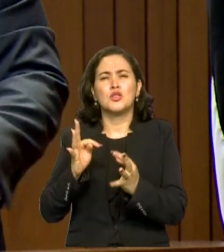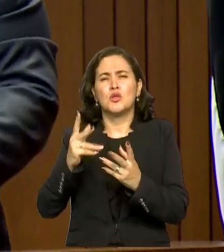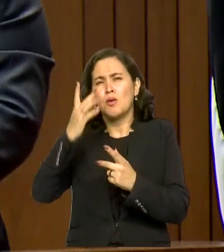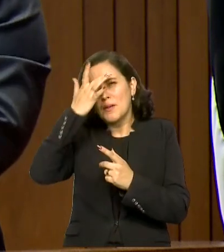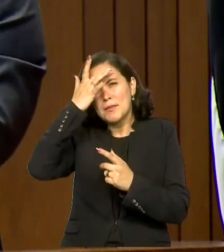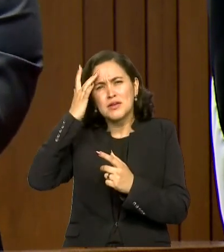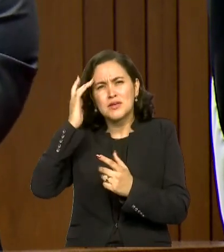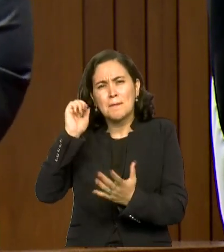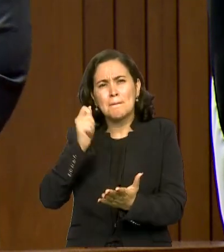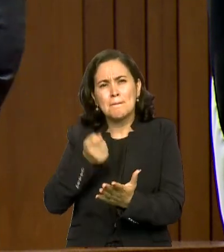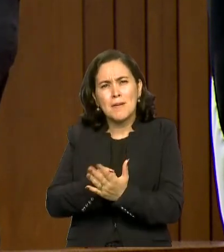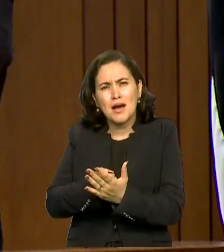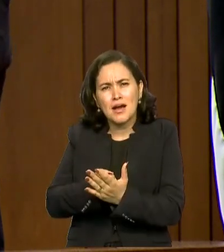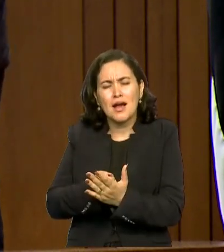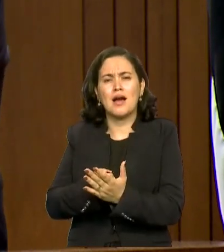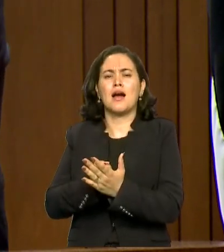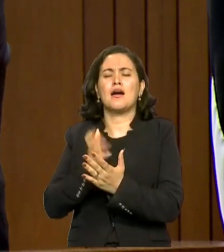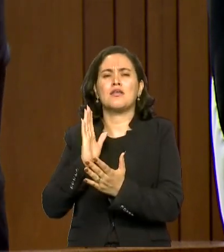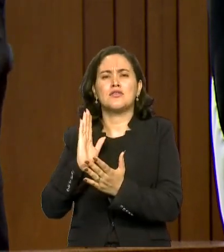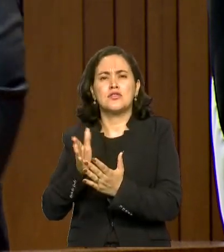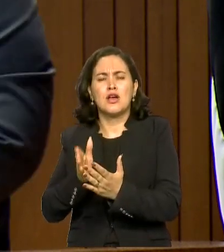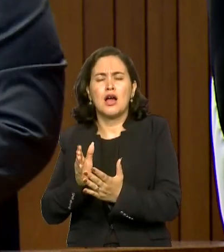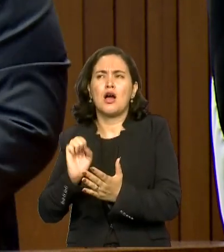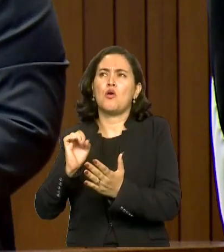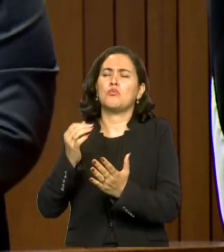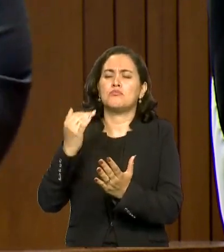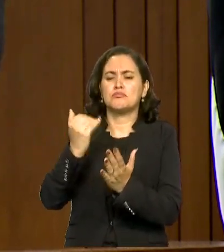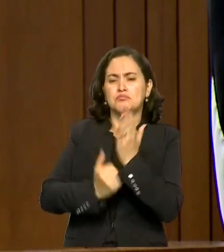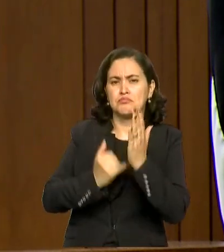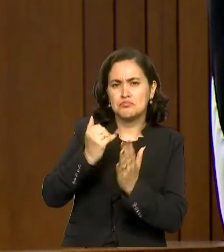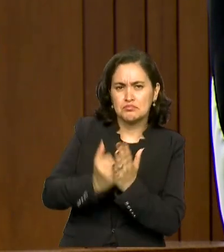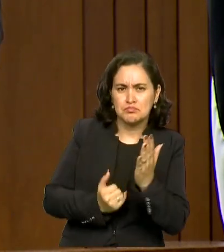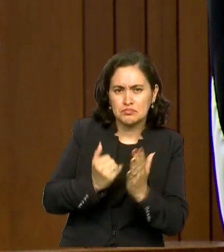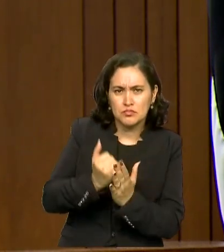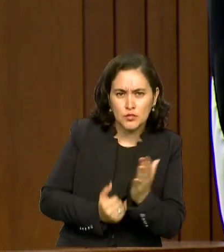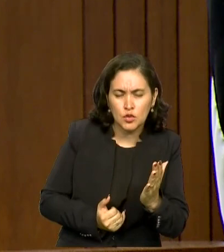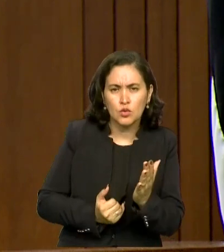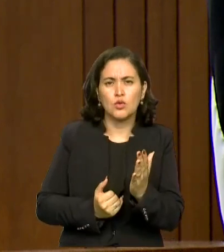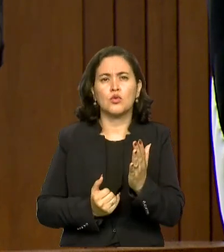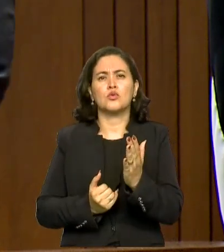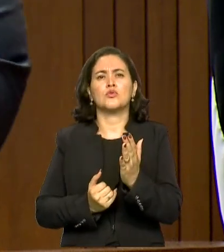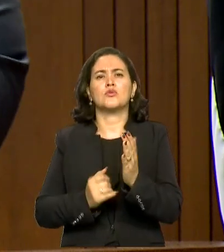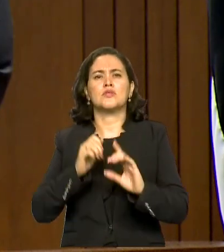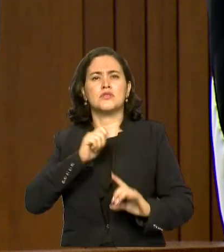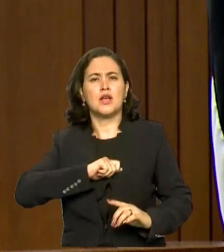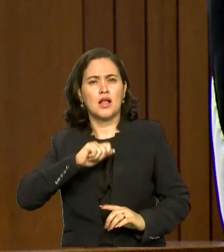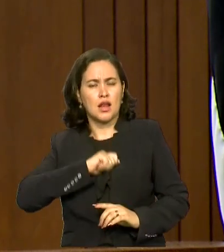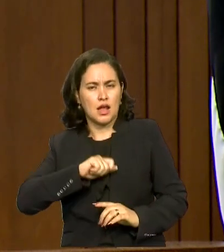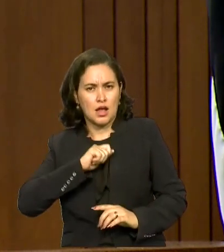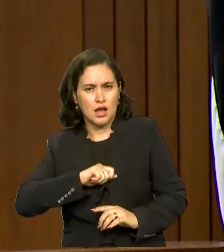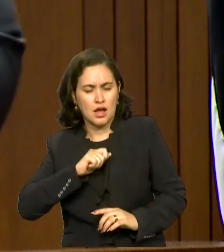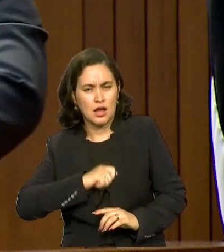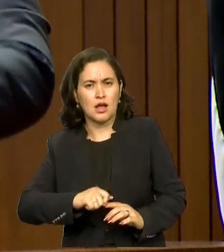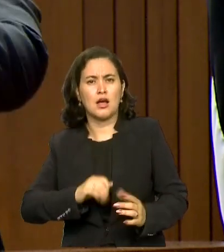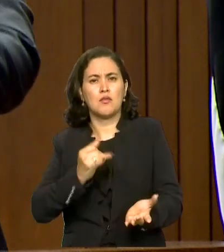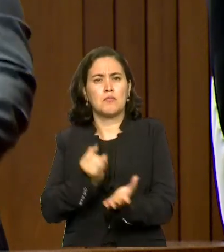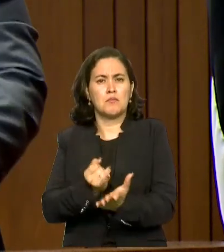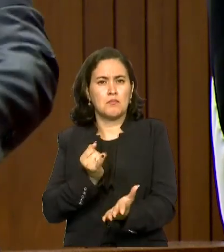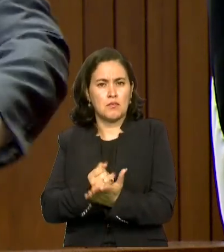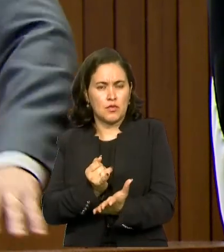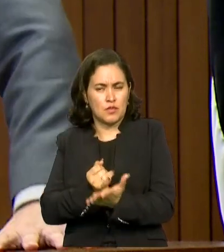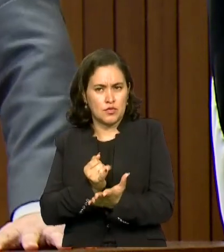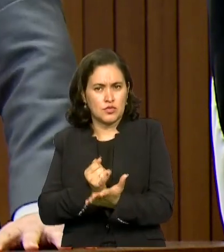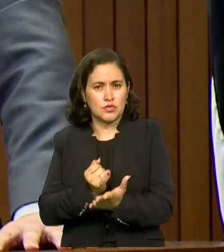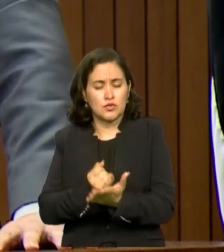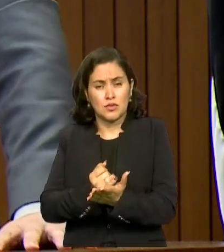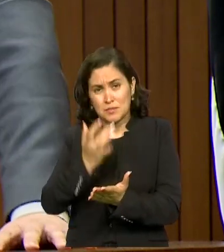leão ou que teve desconto no seu imposto de renda no passado, no seu lerite, no seu contra-cheque, no imposto de renda para quem